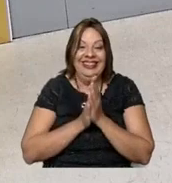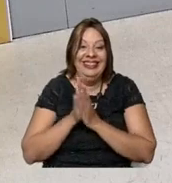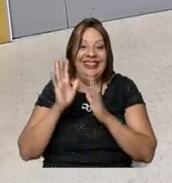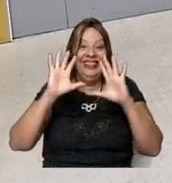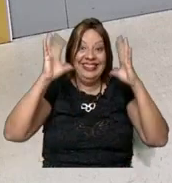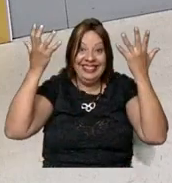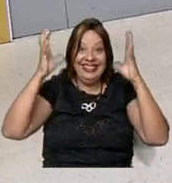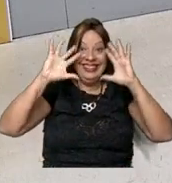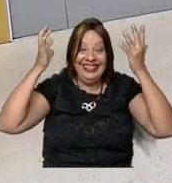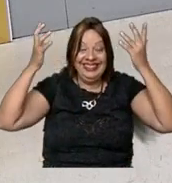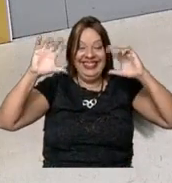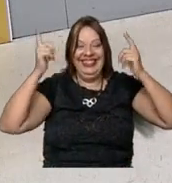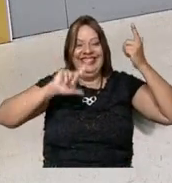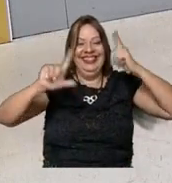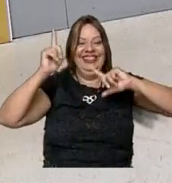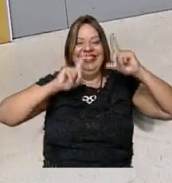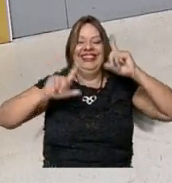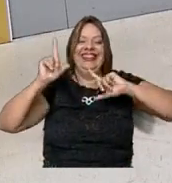decidiu! Decidido!